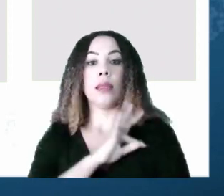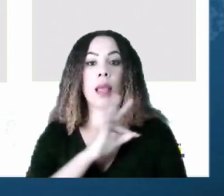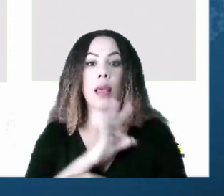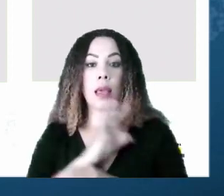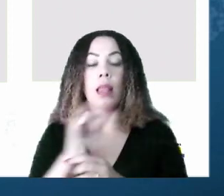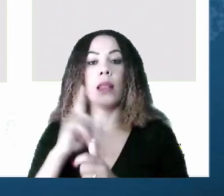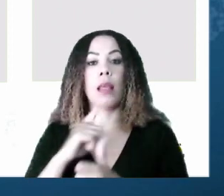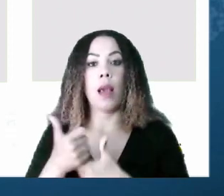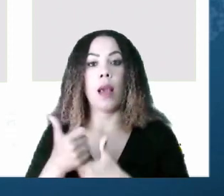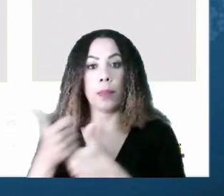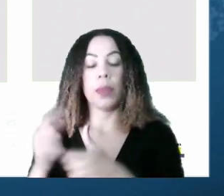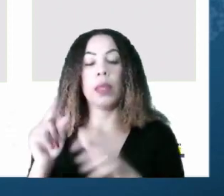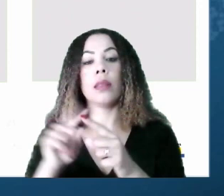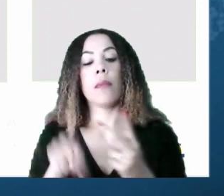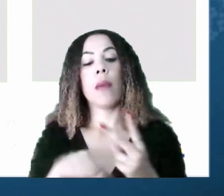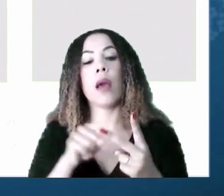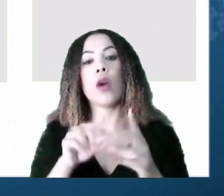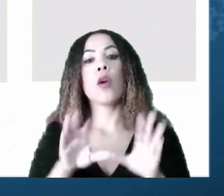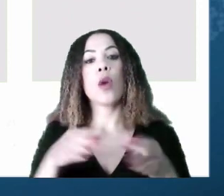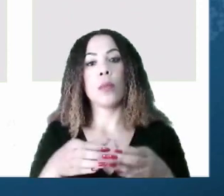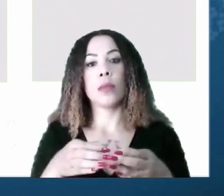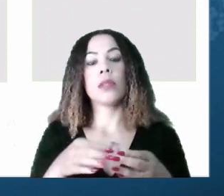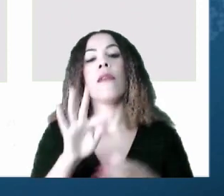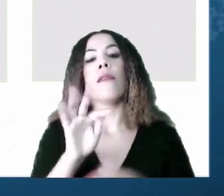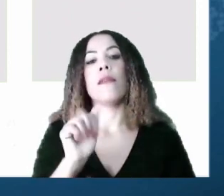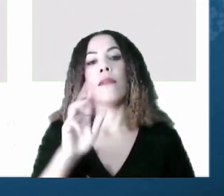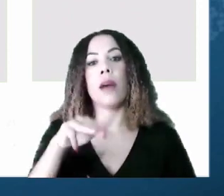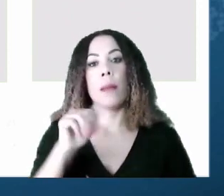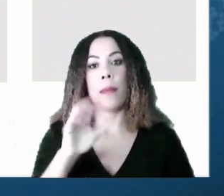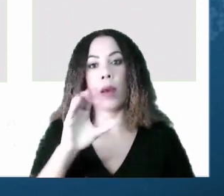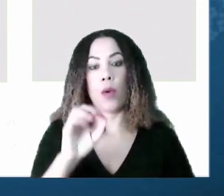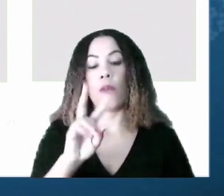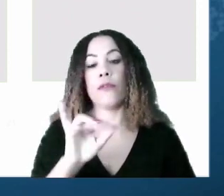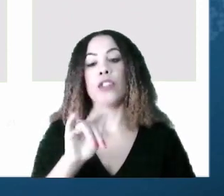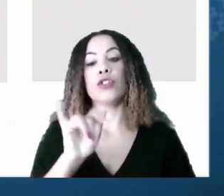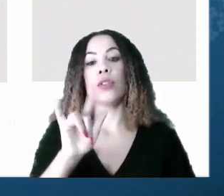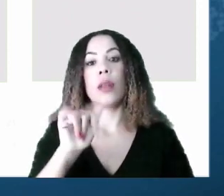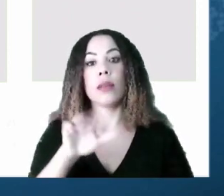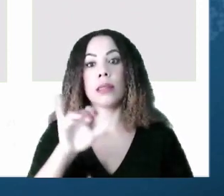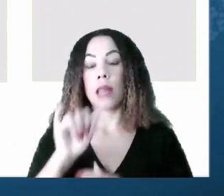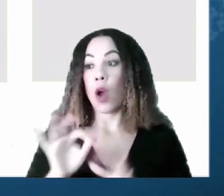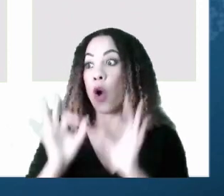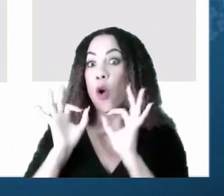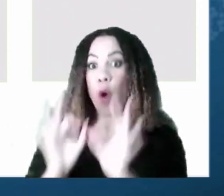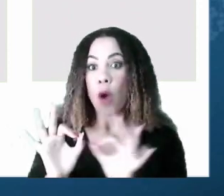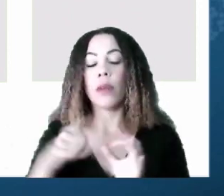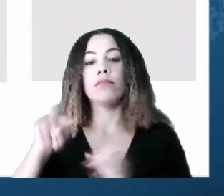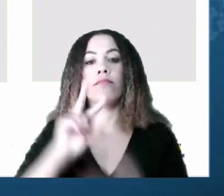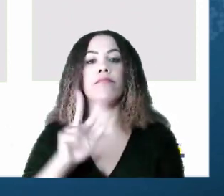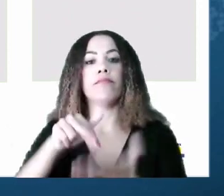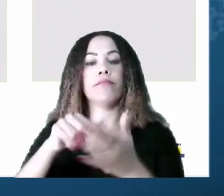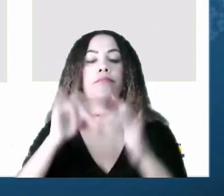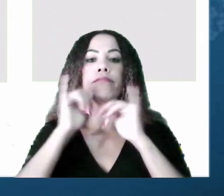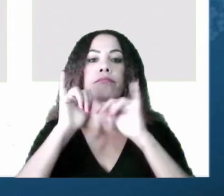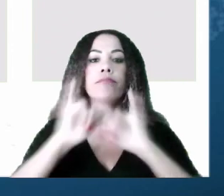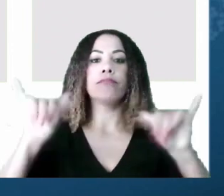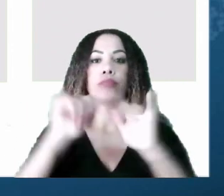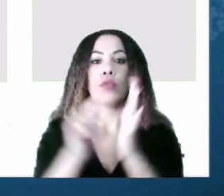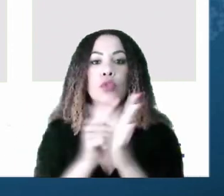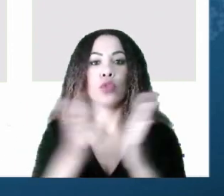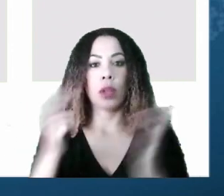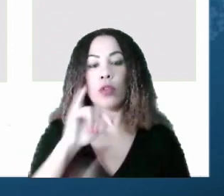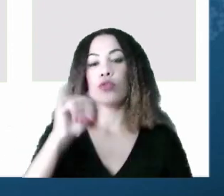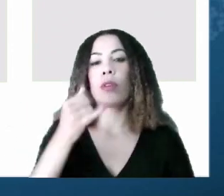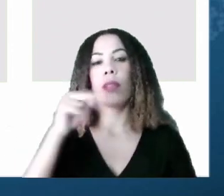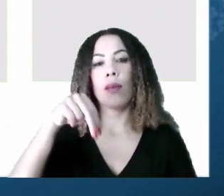de Farmacovigilância. Confirmou, em menos de 2 dias nós estávamos na imprensa falando sobre isso. Inclusive no Jornal Nacional, fizemos uma